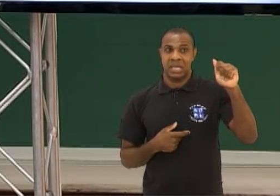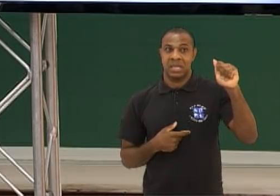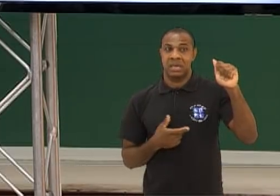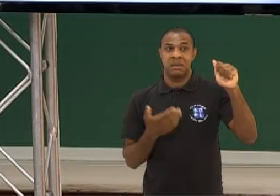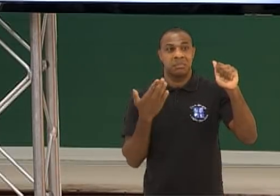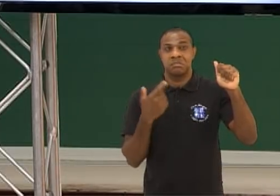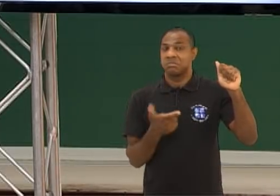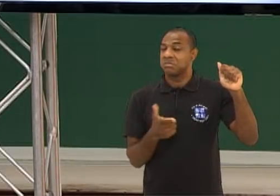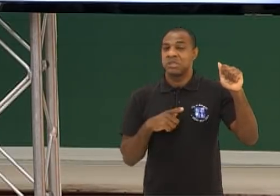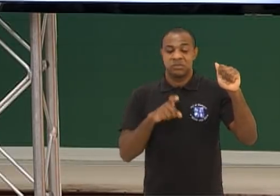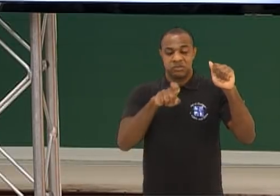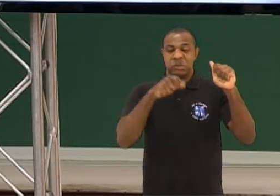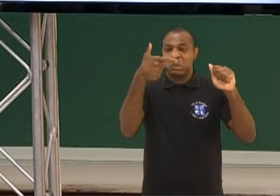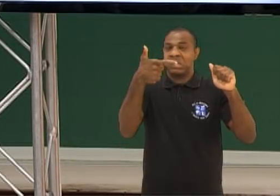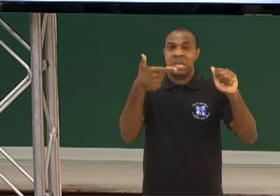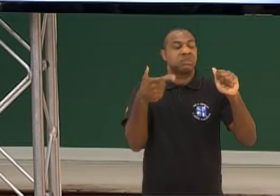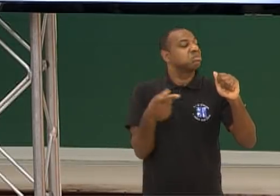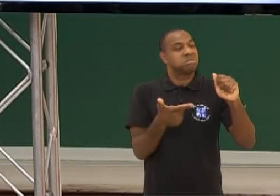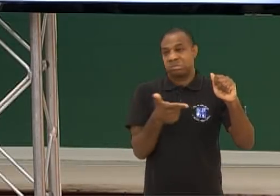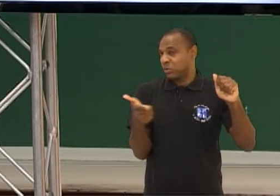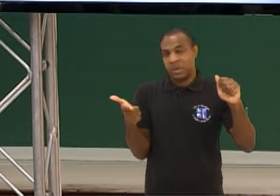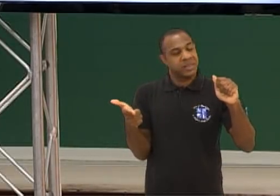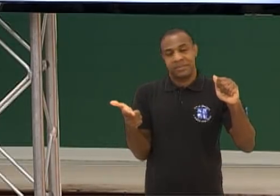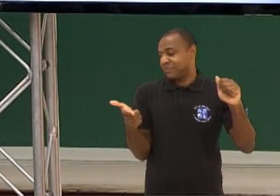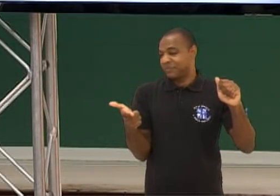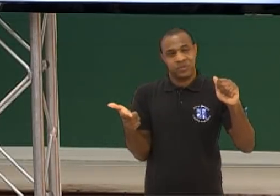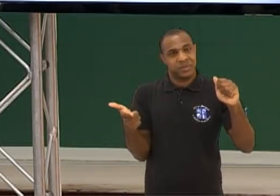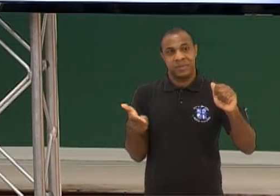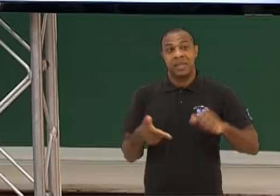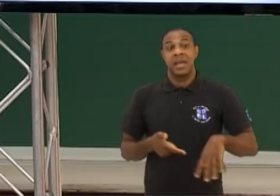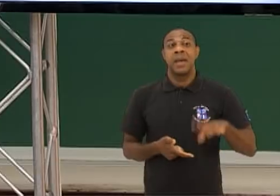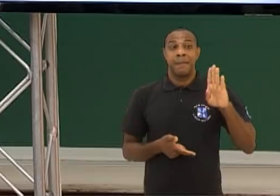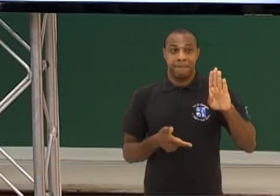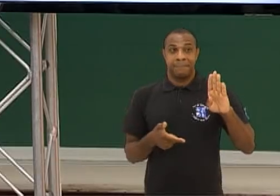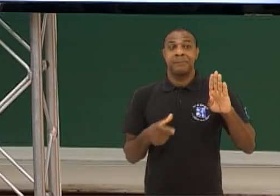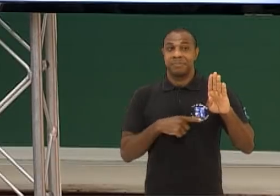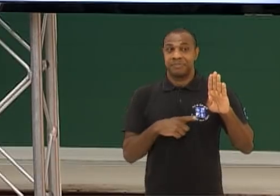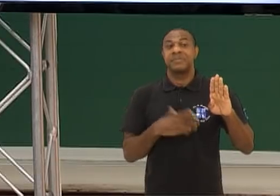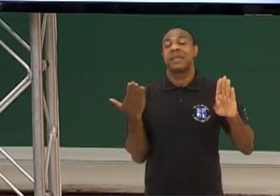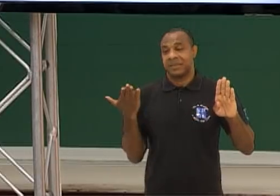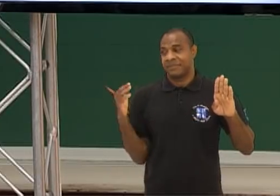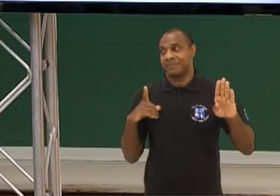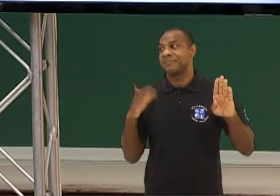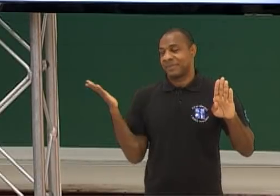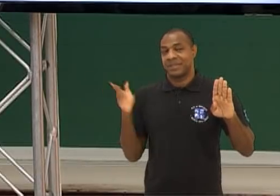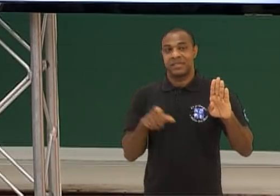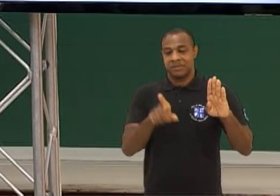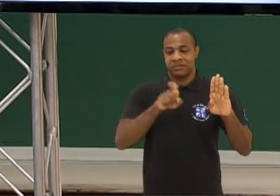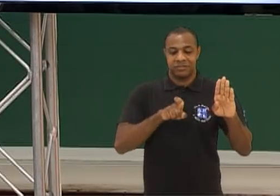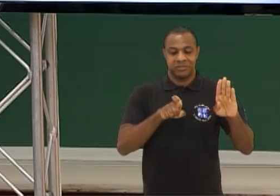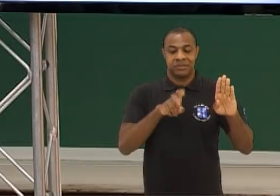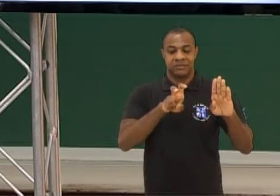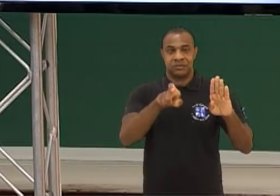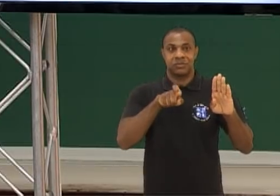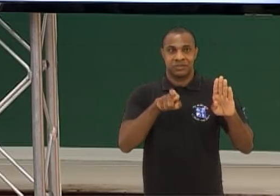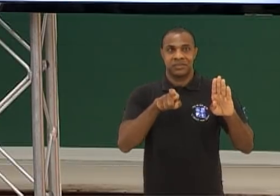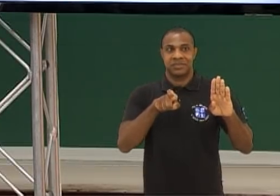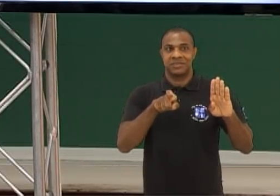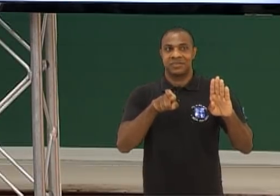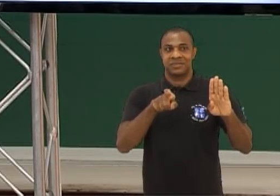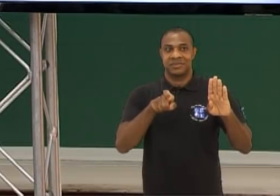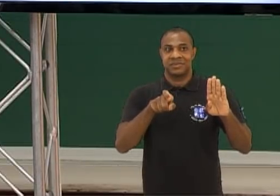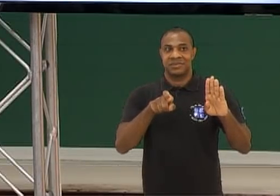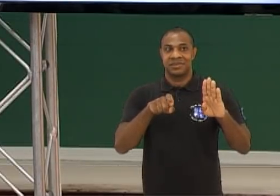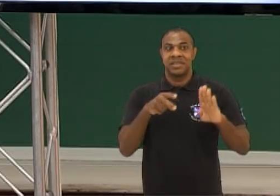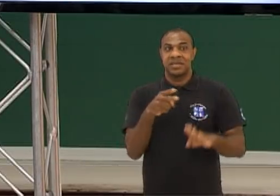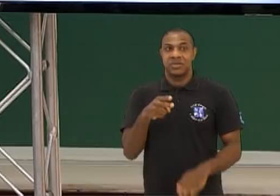a letra A eu tinha x ao quadrado. Não é do primeiro grau. X, somente a incógnita x, é primeiro grau. Tudo